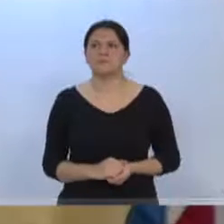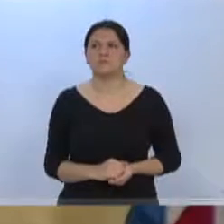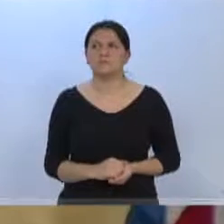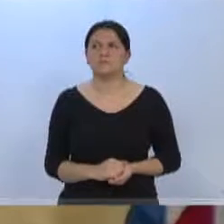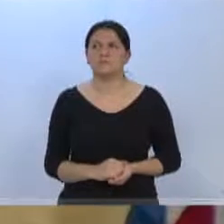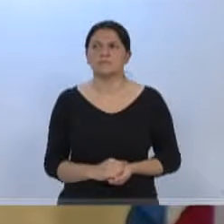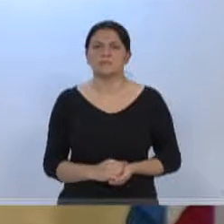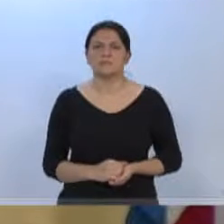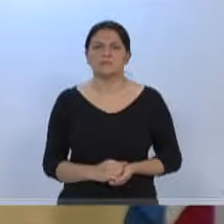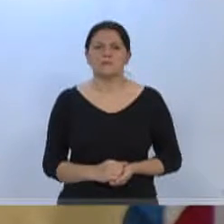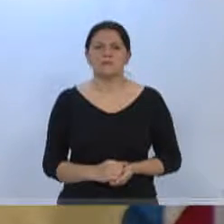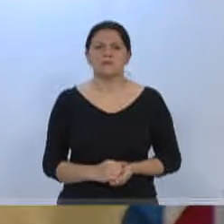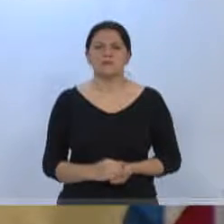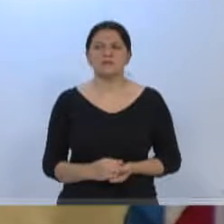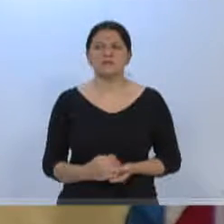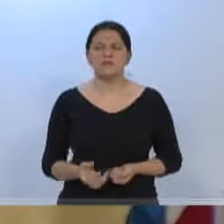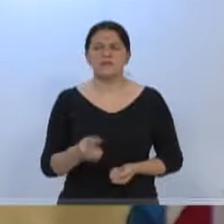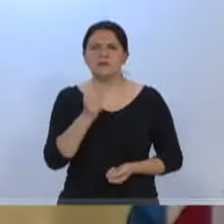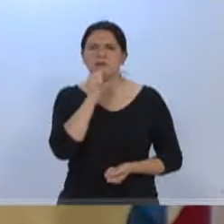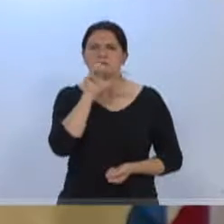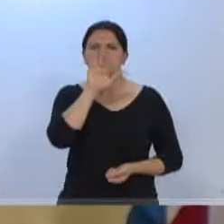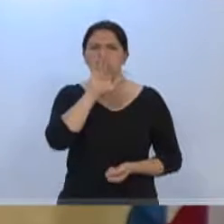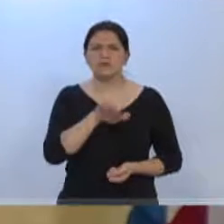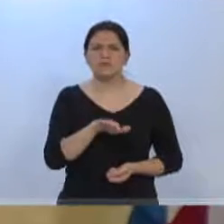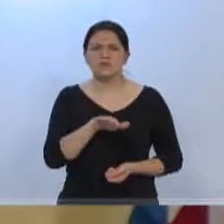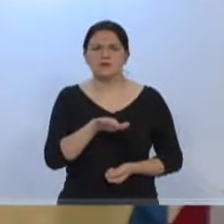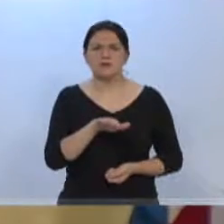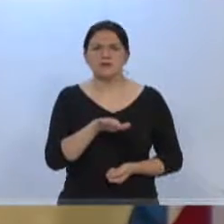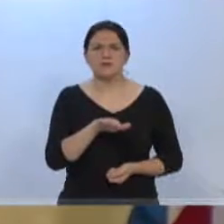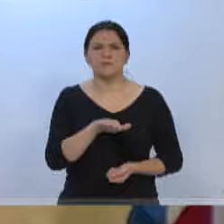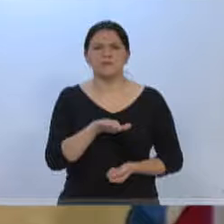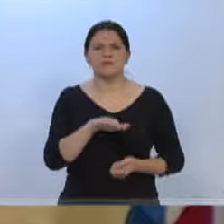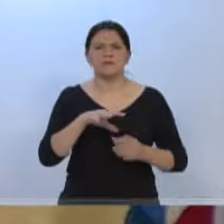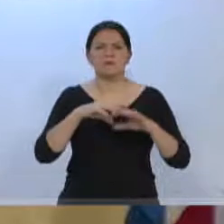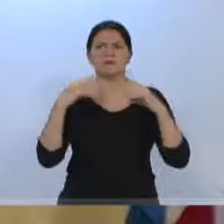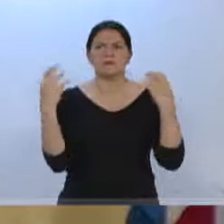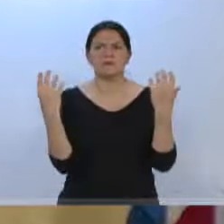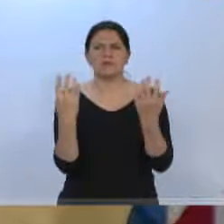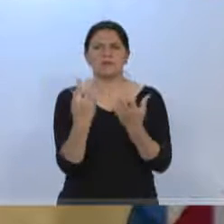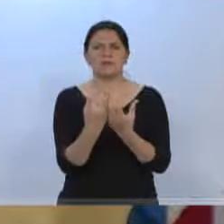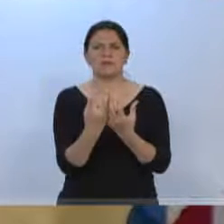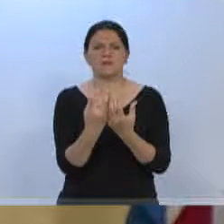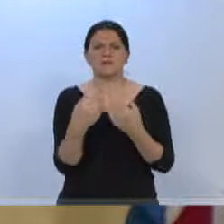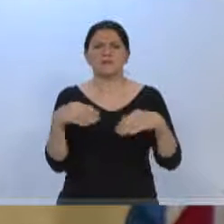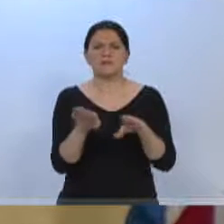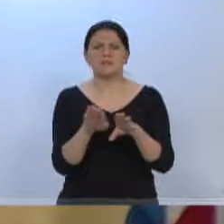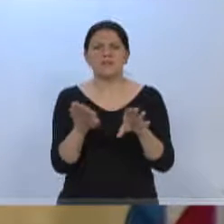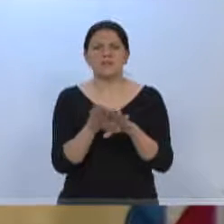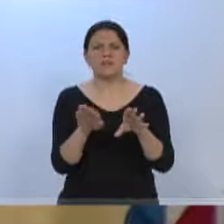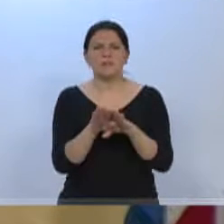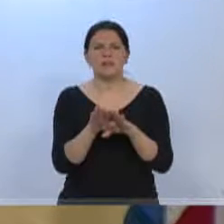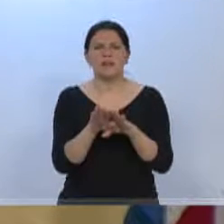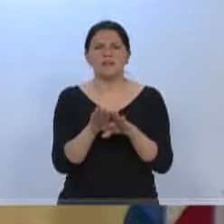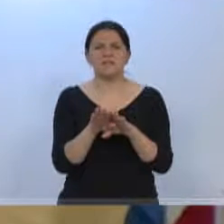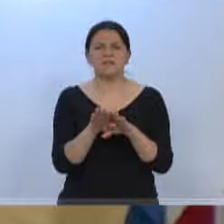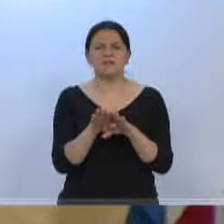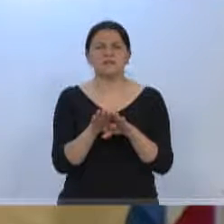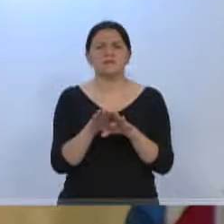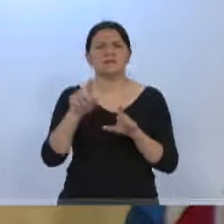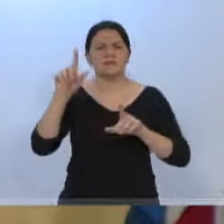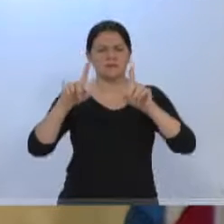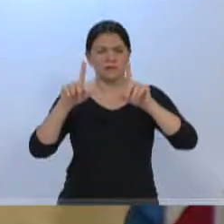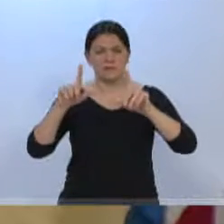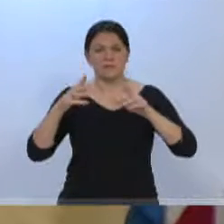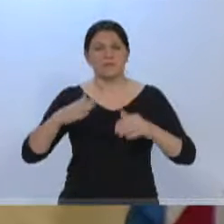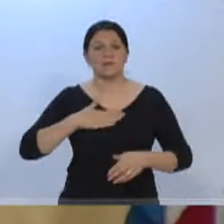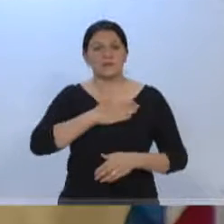Boa tarde, presidente. Boa tarde aos colegas vereadores e à comunidade sempre que nos acompanha, aqui e também pelos canais de comunicação. Eu gostaria de iniciar